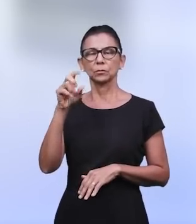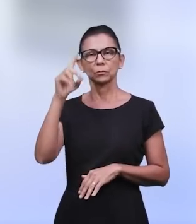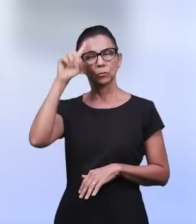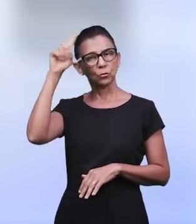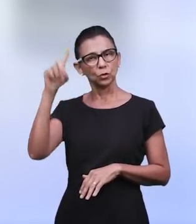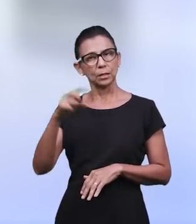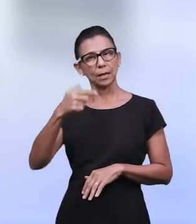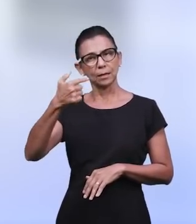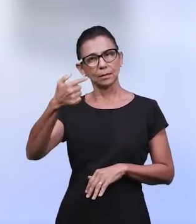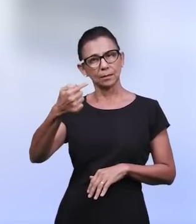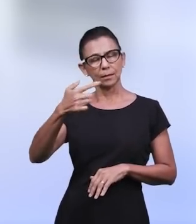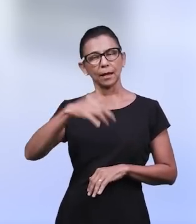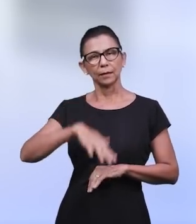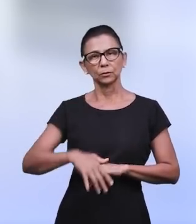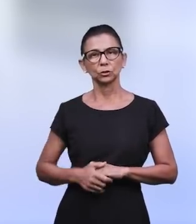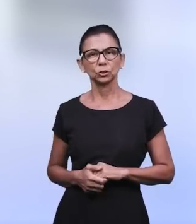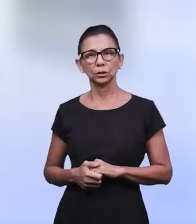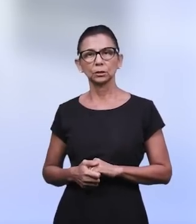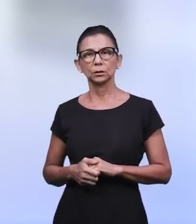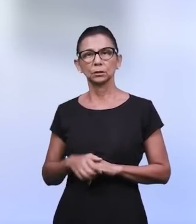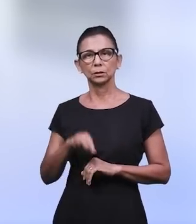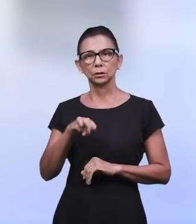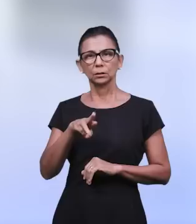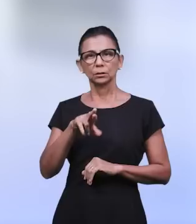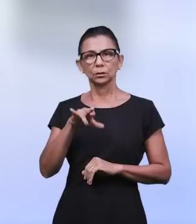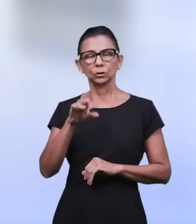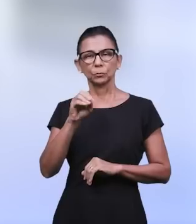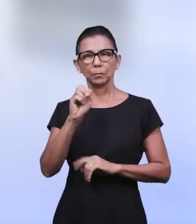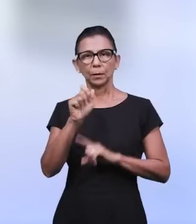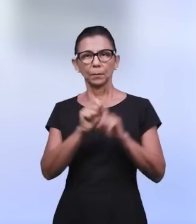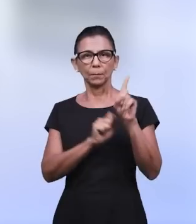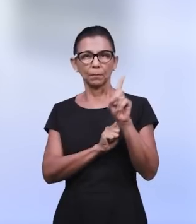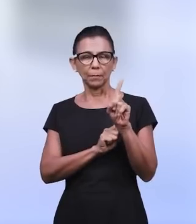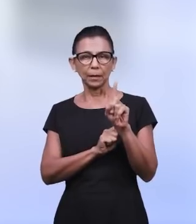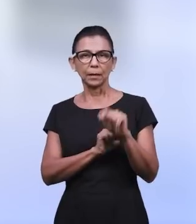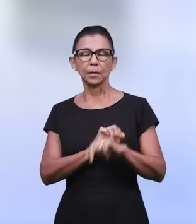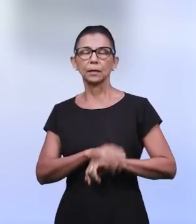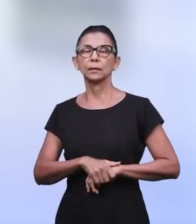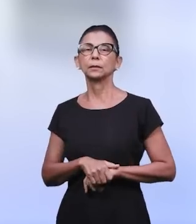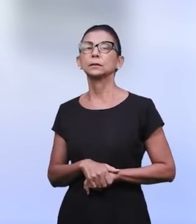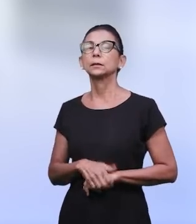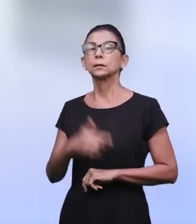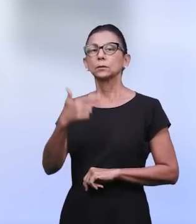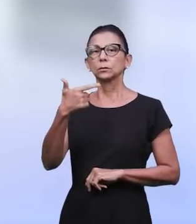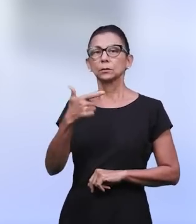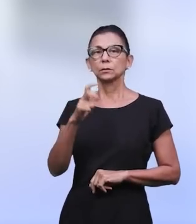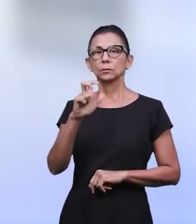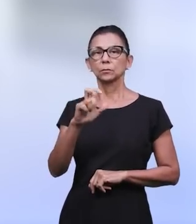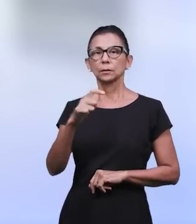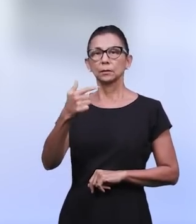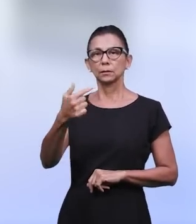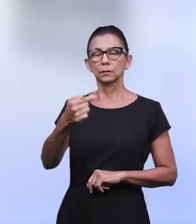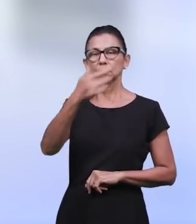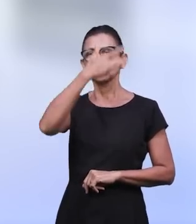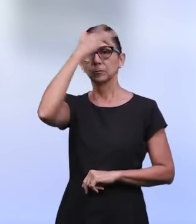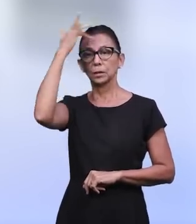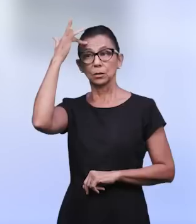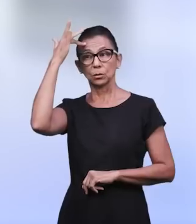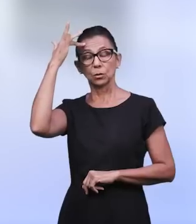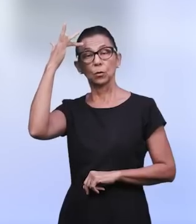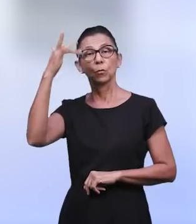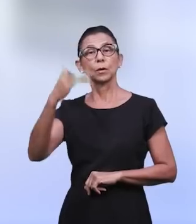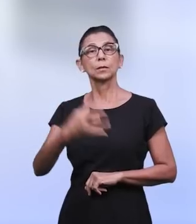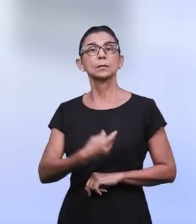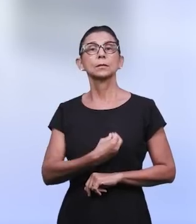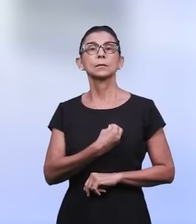mini seminário ali no Colégio Classe A, onde o pastor Alain Mendonça nos conta que estiveram presentes 257